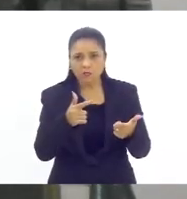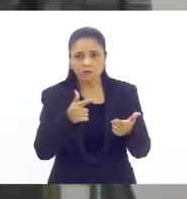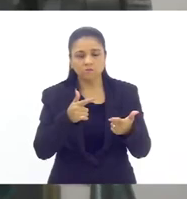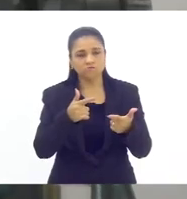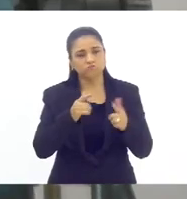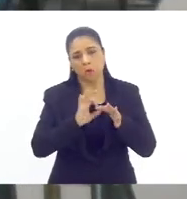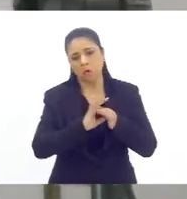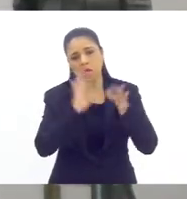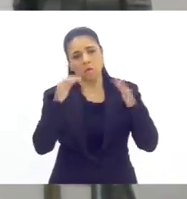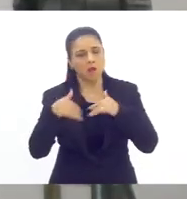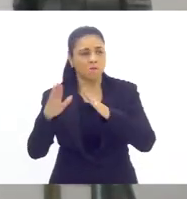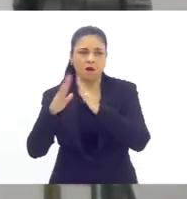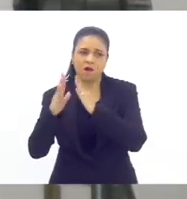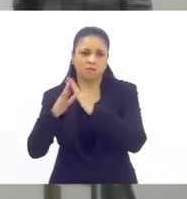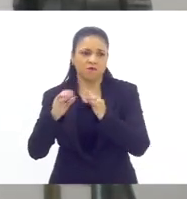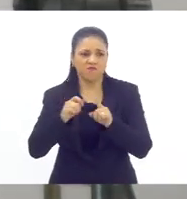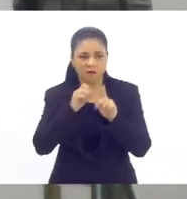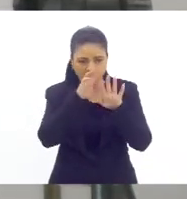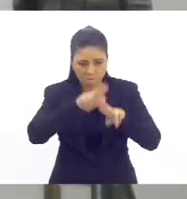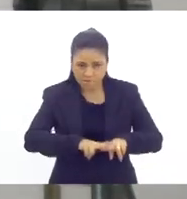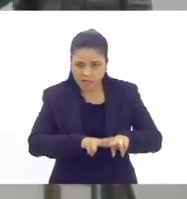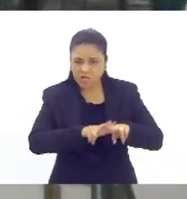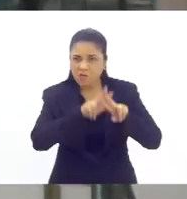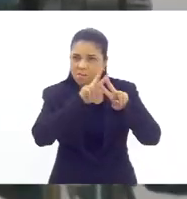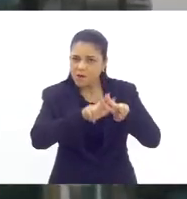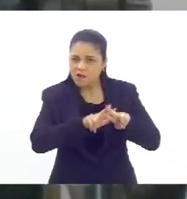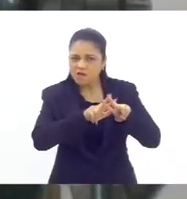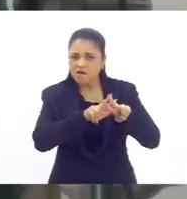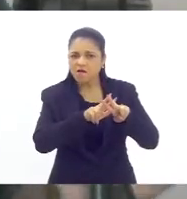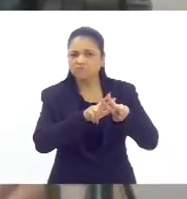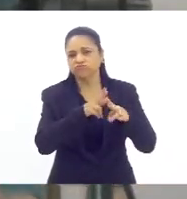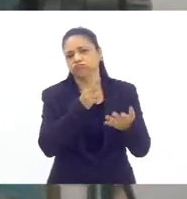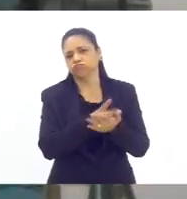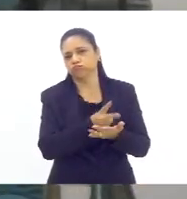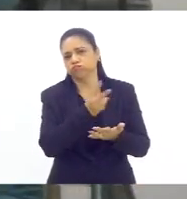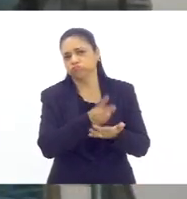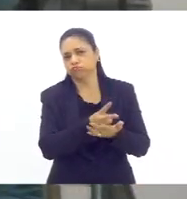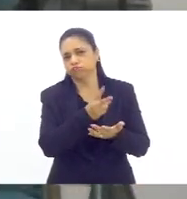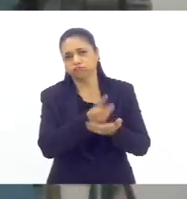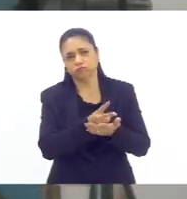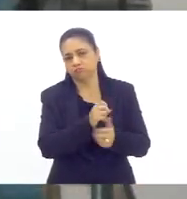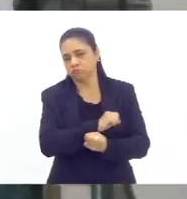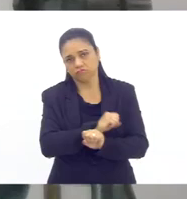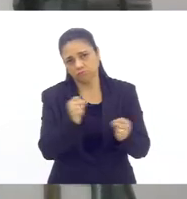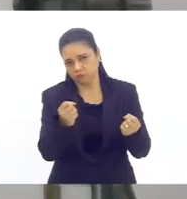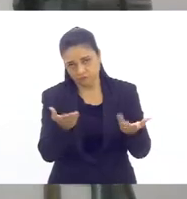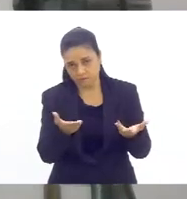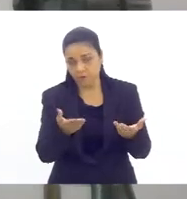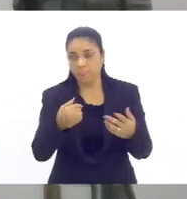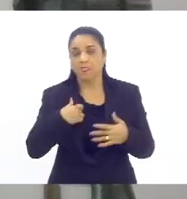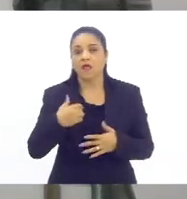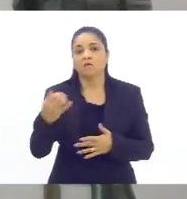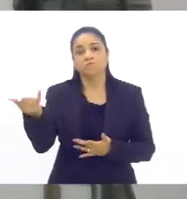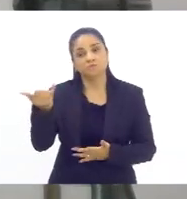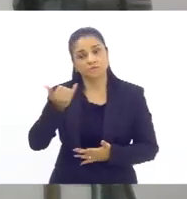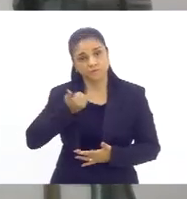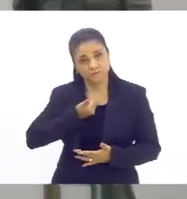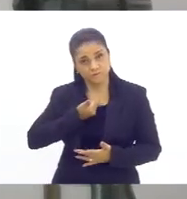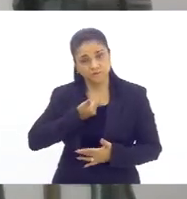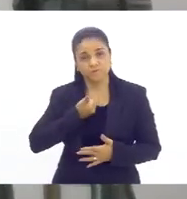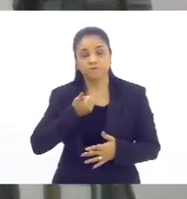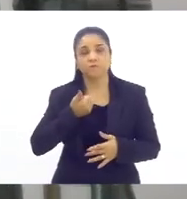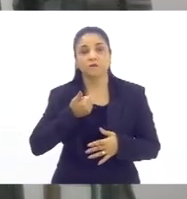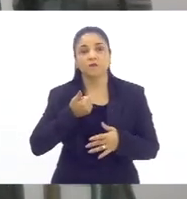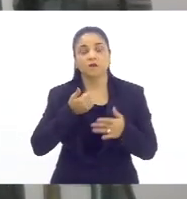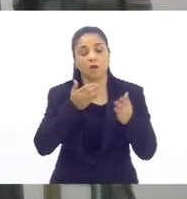mas não fica mofando numa prisão no meio sabe laço de quem então mas o que eu soube também é